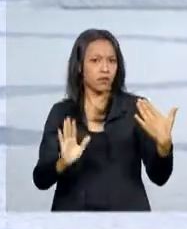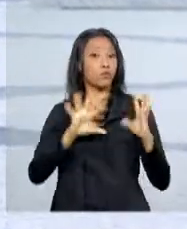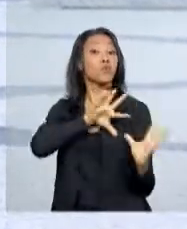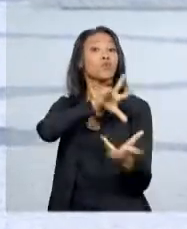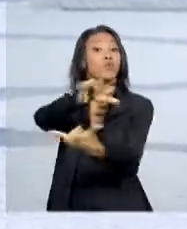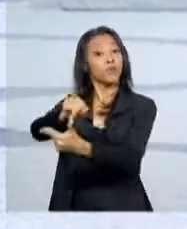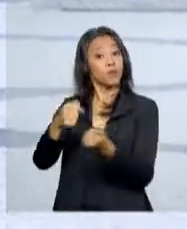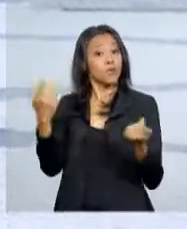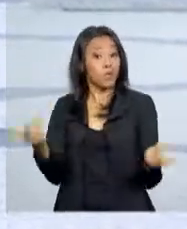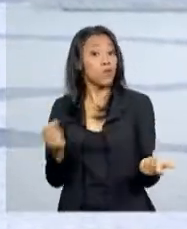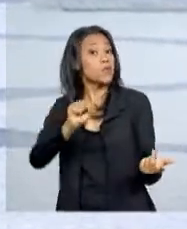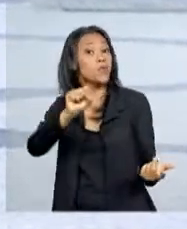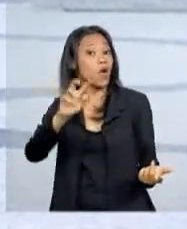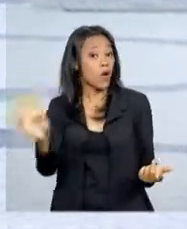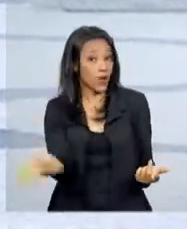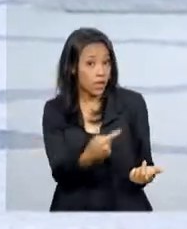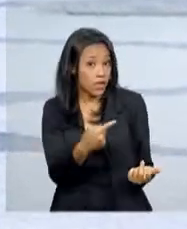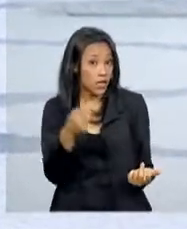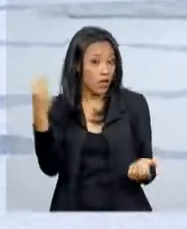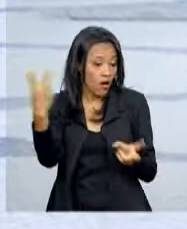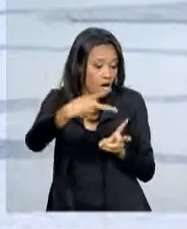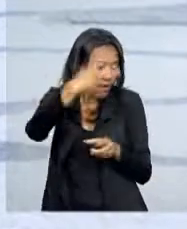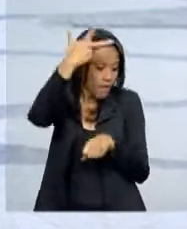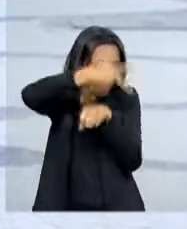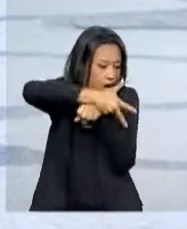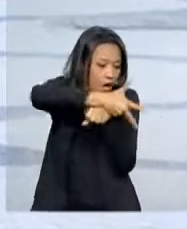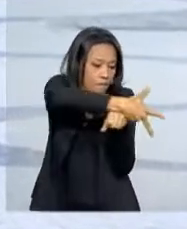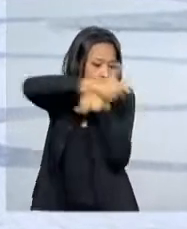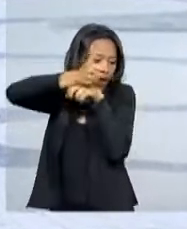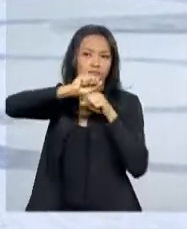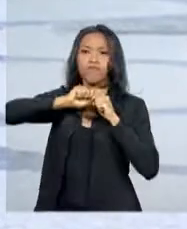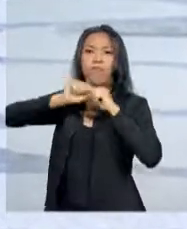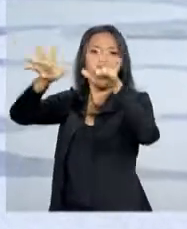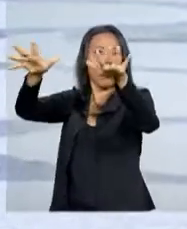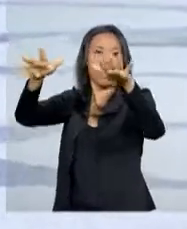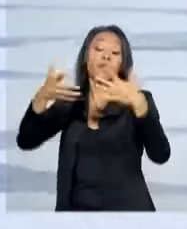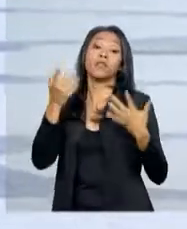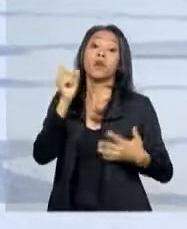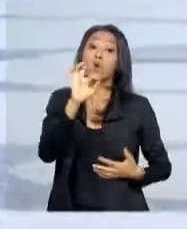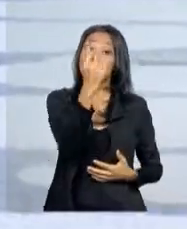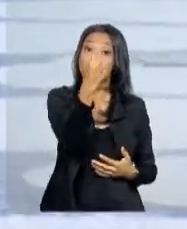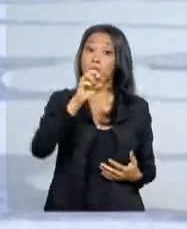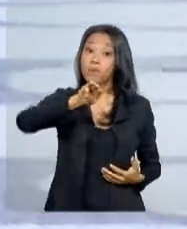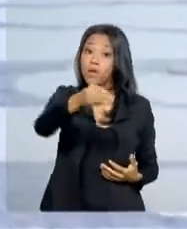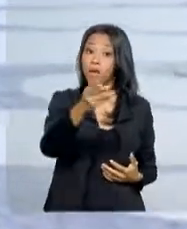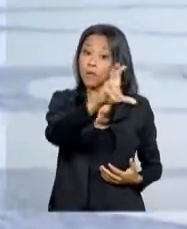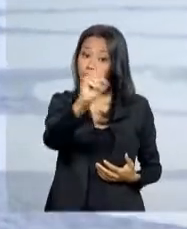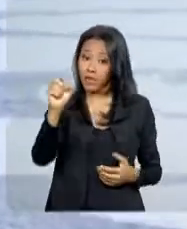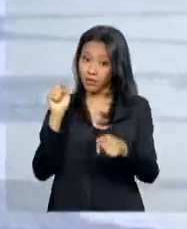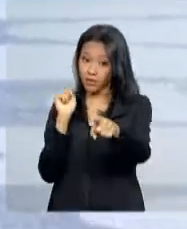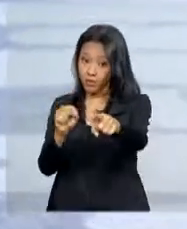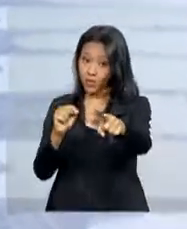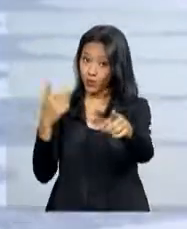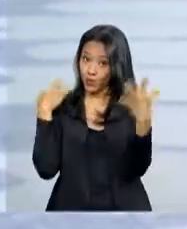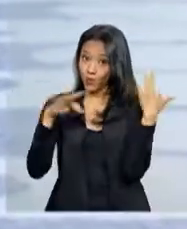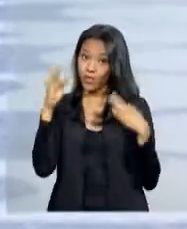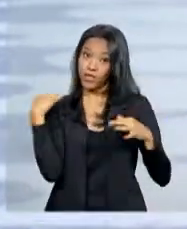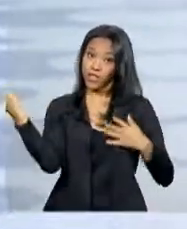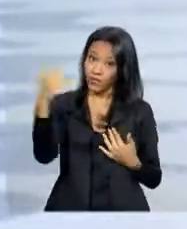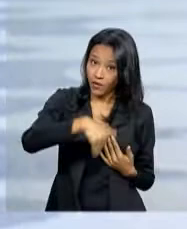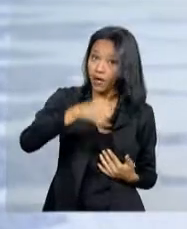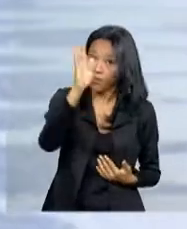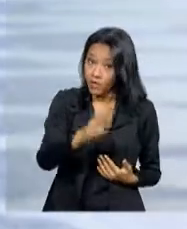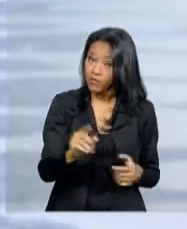não costuma passar em branco. Só no carnaval deste ano, a capital recebeu um milhão e meio de turistas, entre brasileiros e